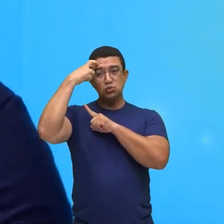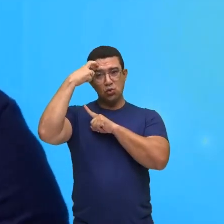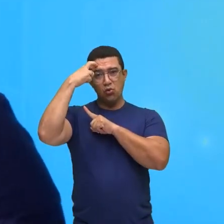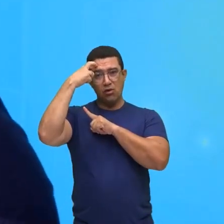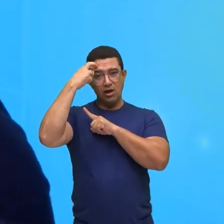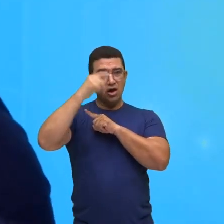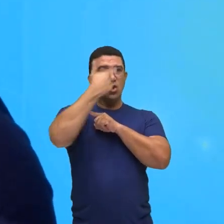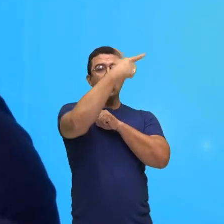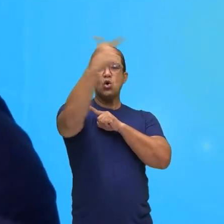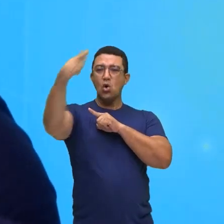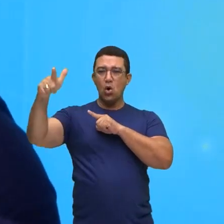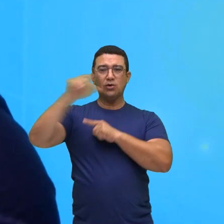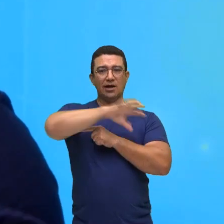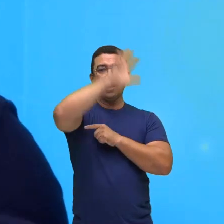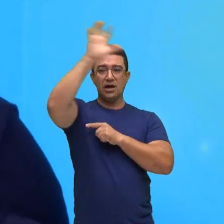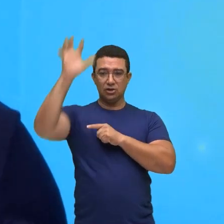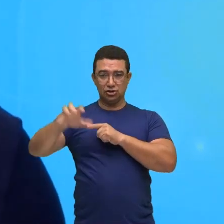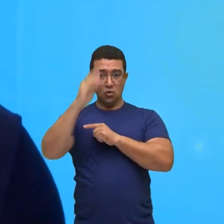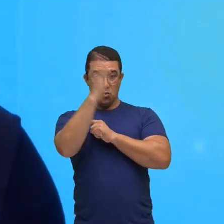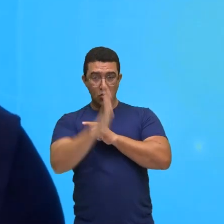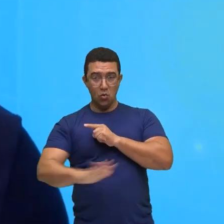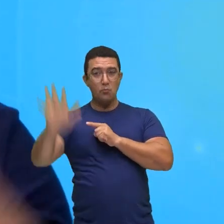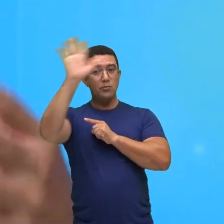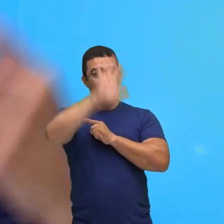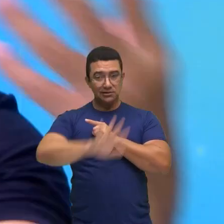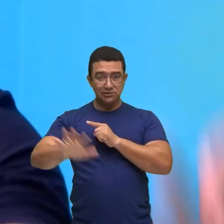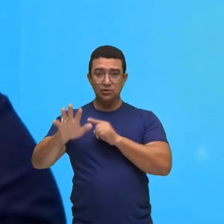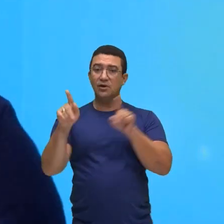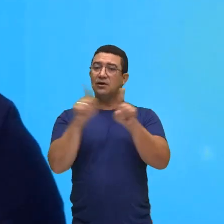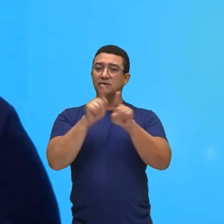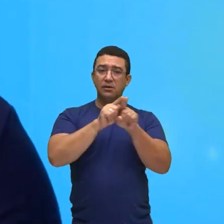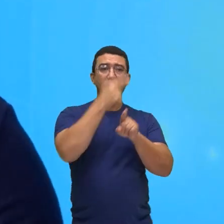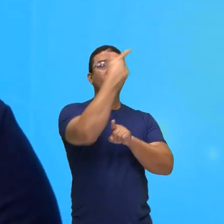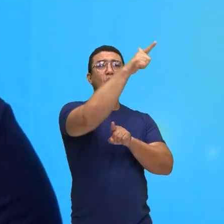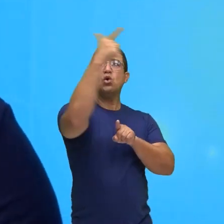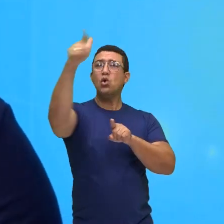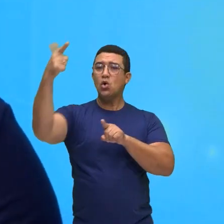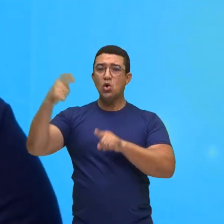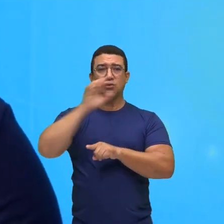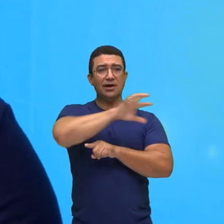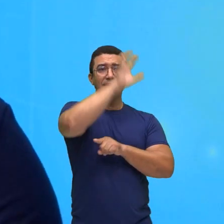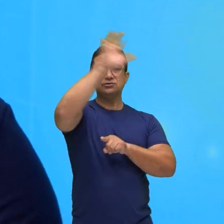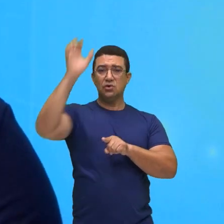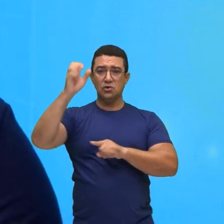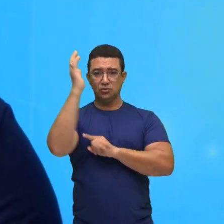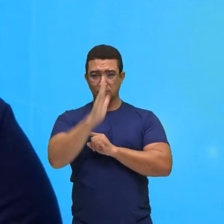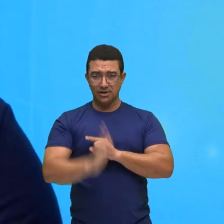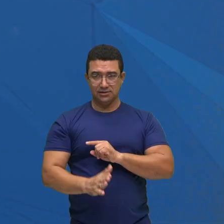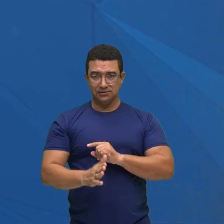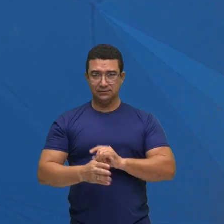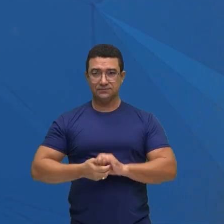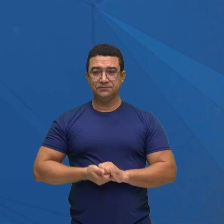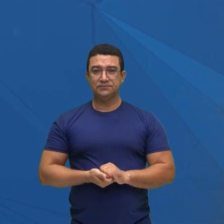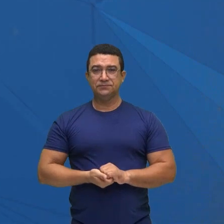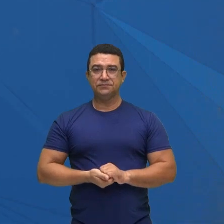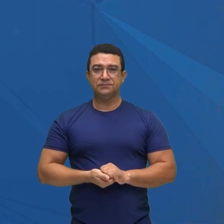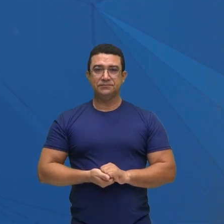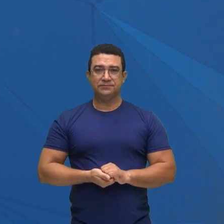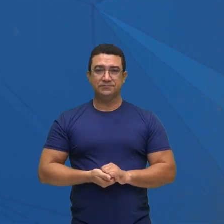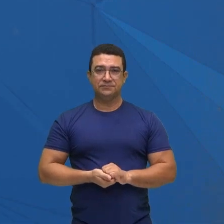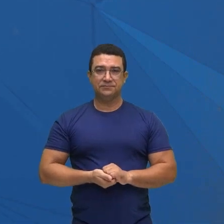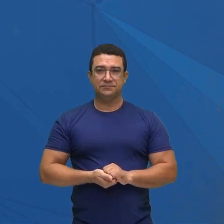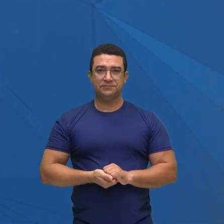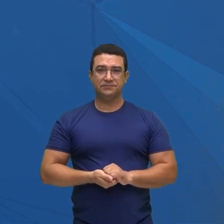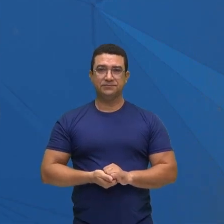das outras regiões do nosso território, e isso também vale para as outras regiões do Brasil. E olha